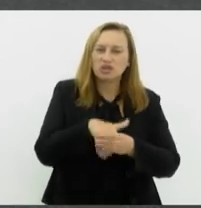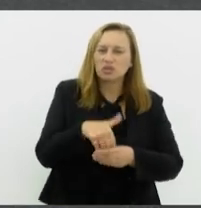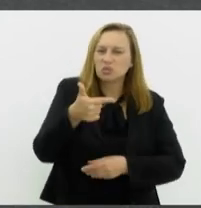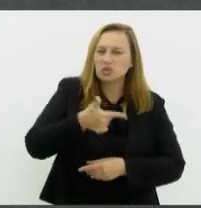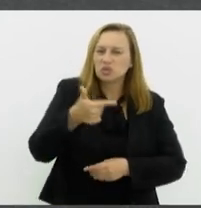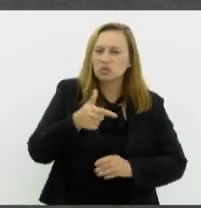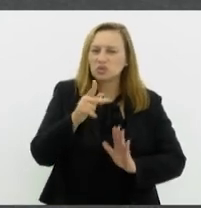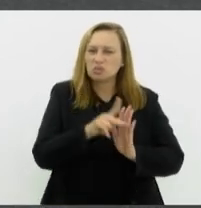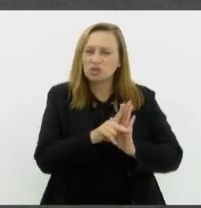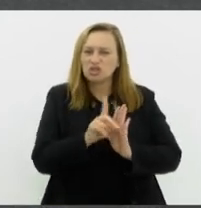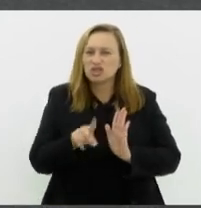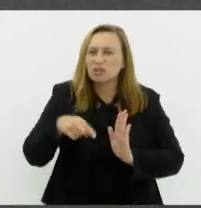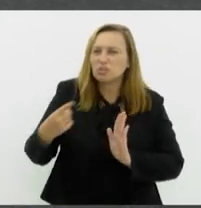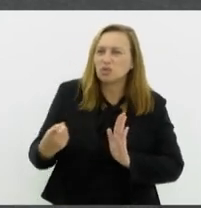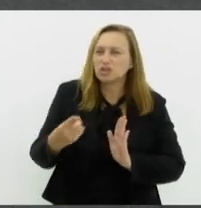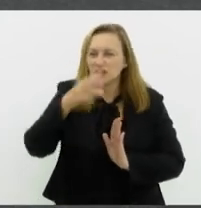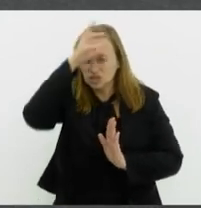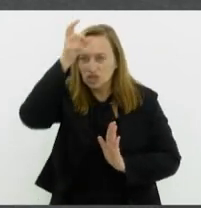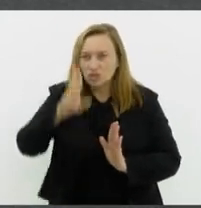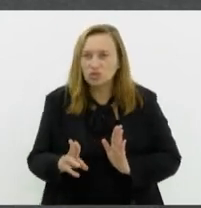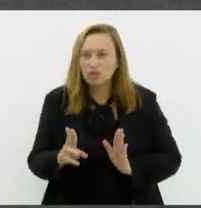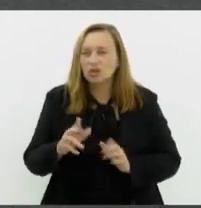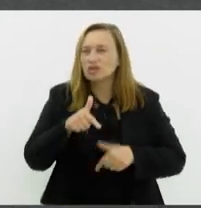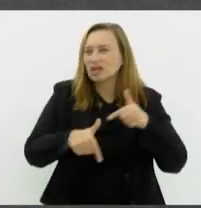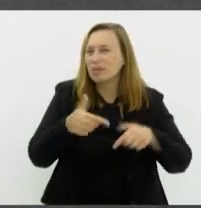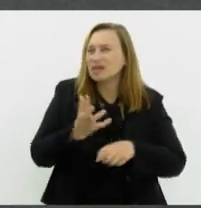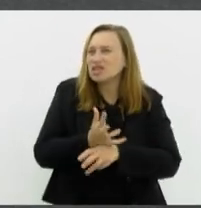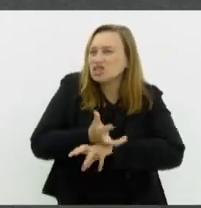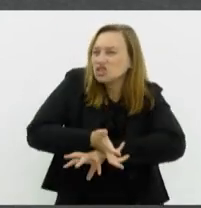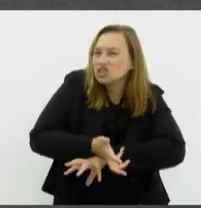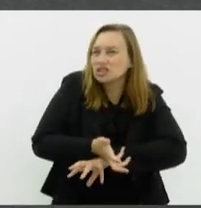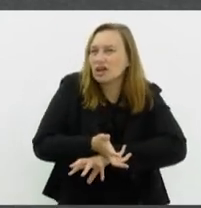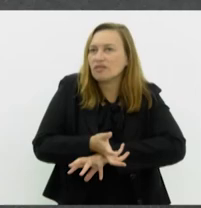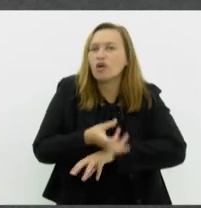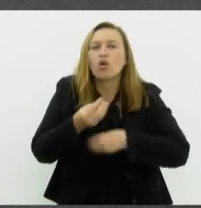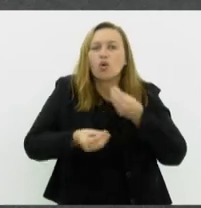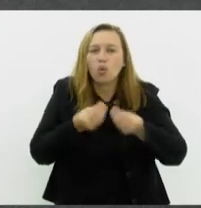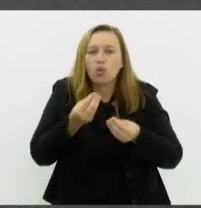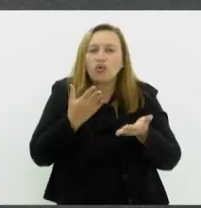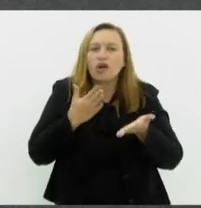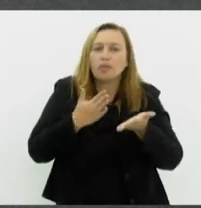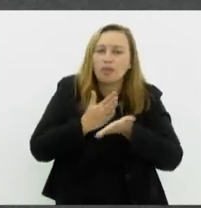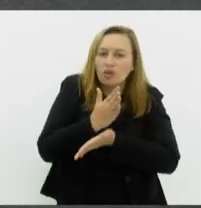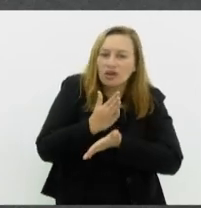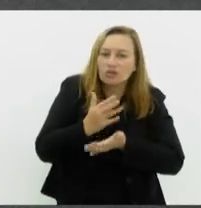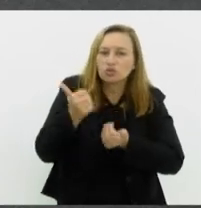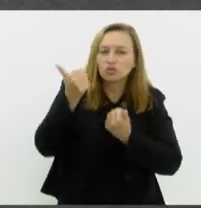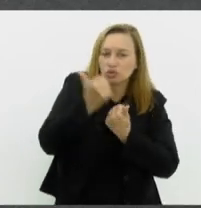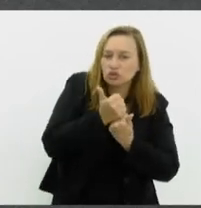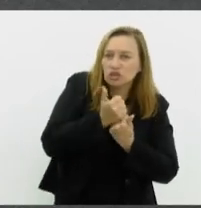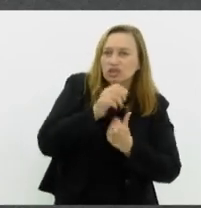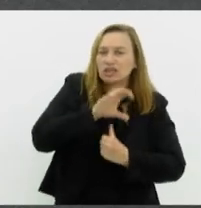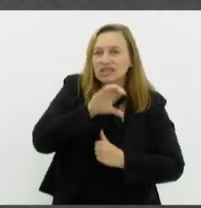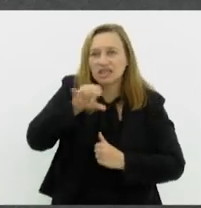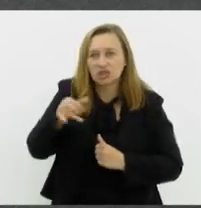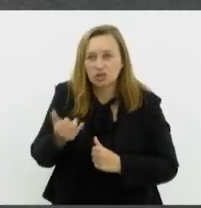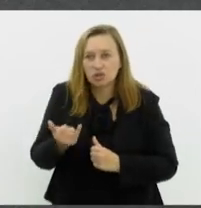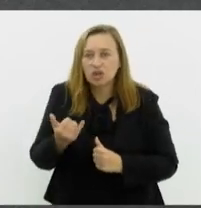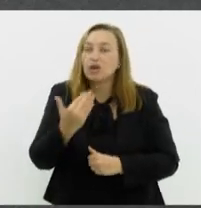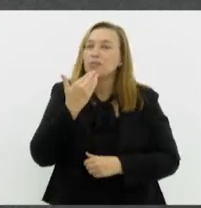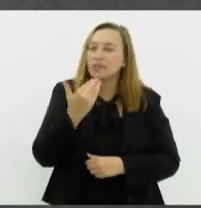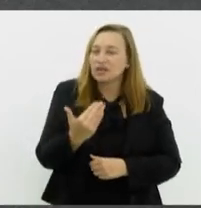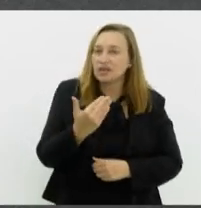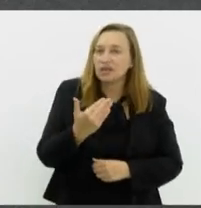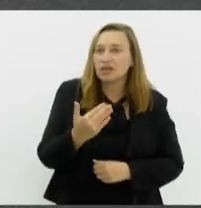logo depois da tia Ju, do trabalho escravo. Como foi aprovado o substitutivo da CCJ, eu ia pedir que